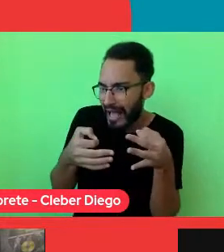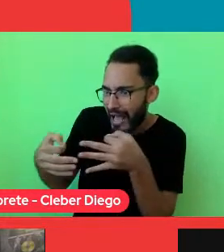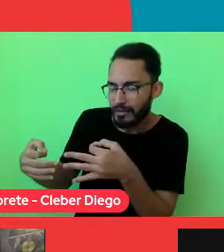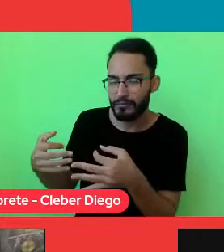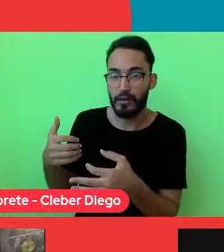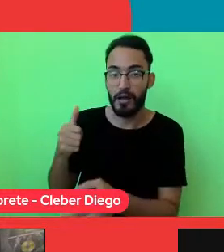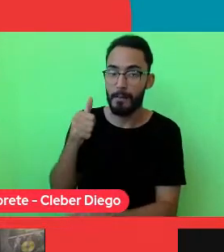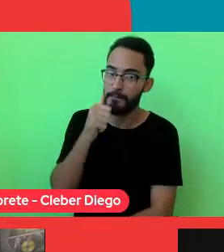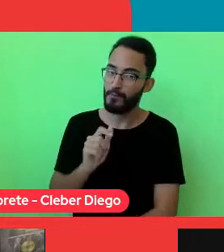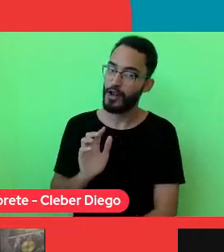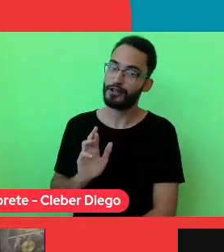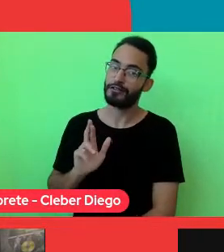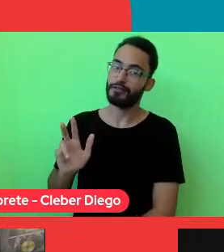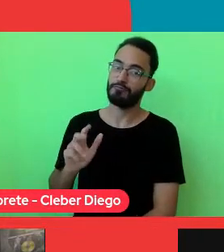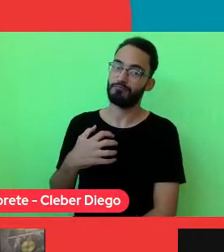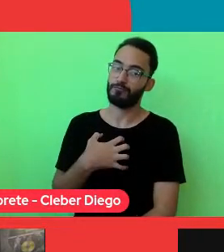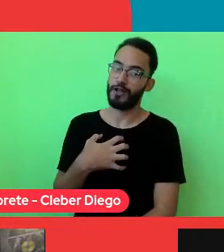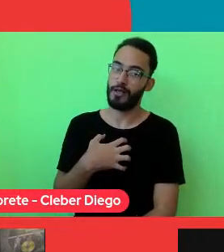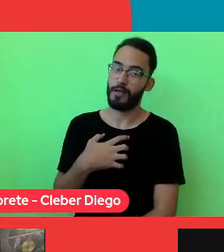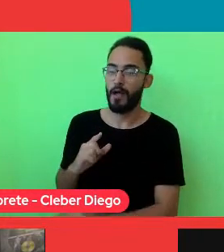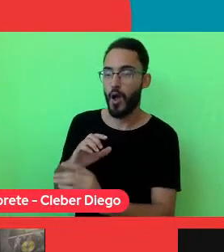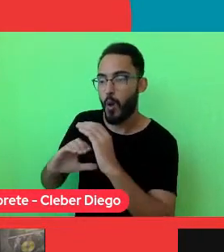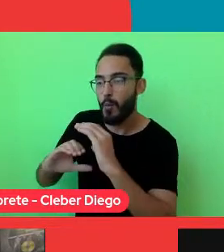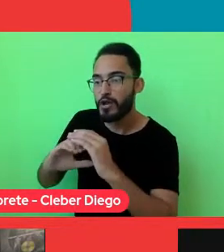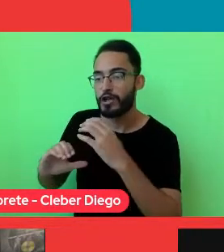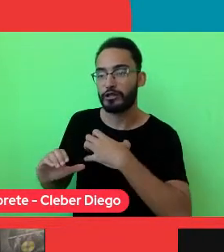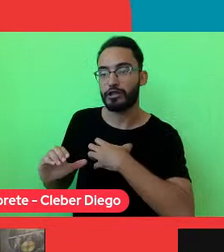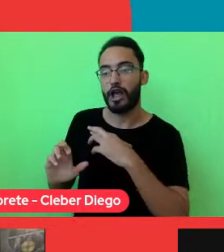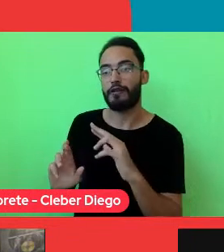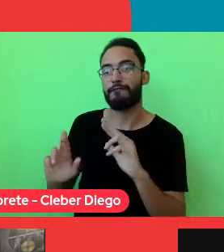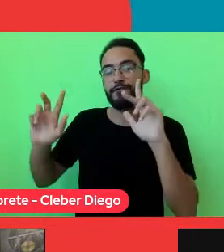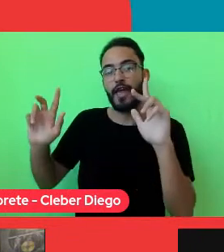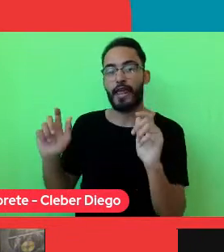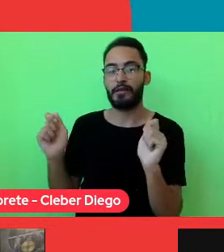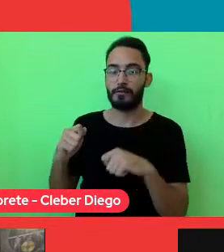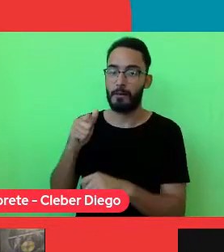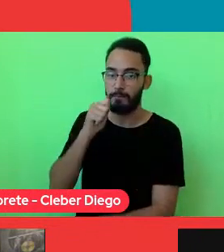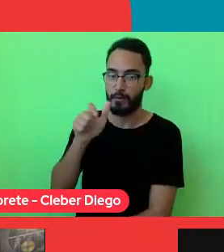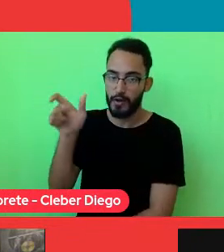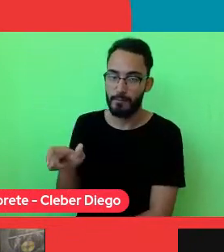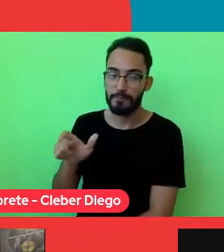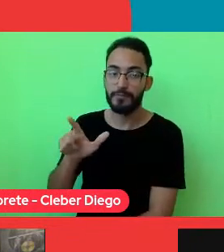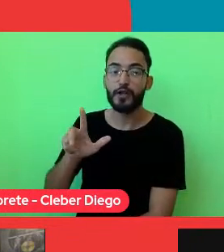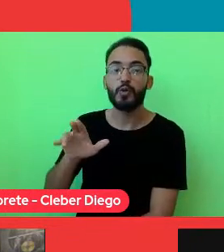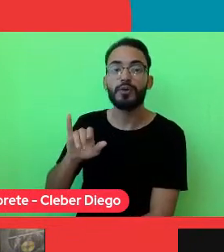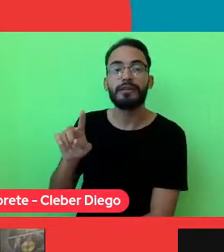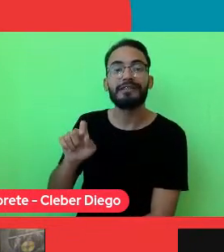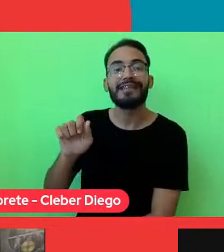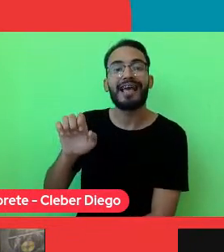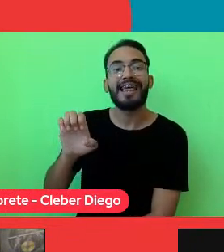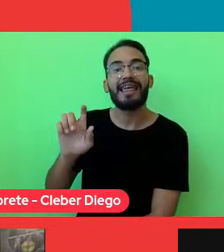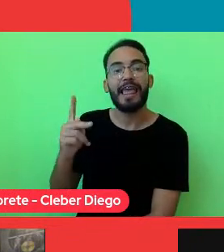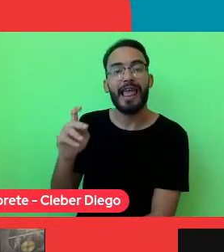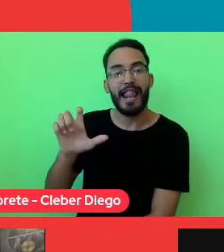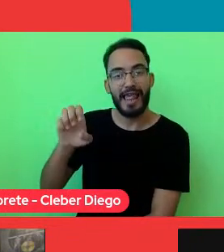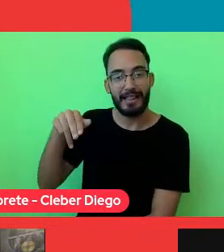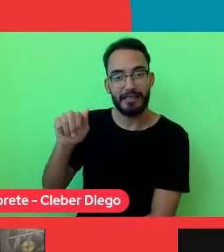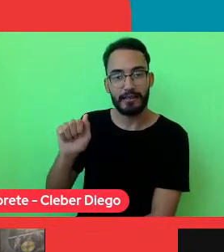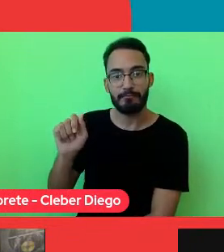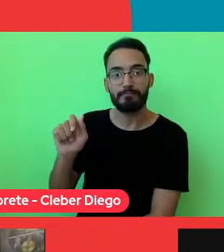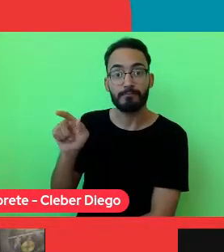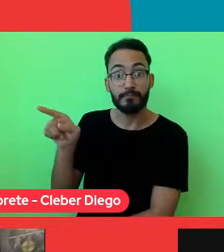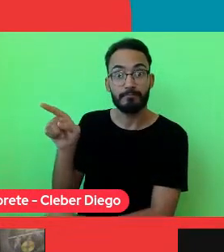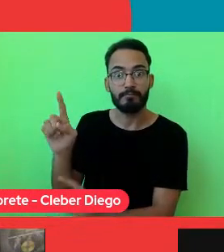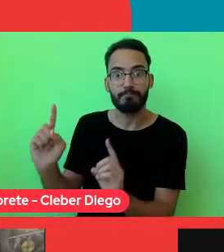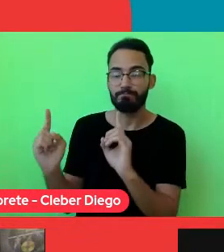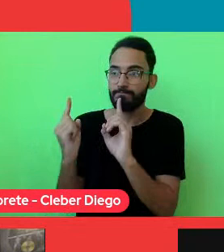A mulher, não. A mulher, ela se comunica de um jeito diferente. Até a Luísa Helena... que eu adoro, uma vez ela falou uma coisa num talk